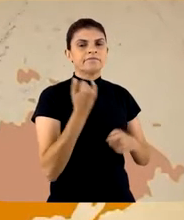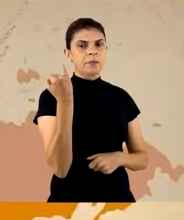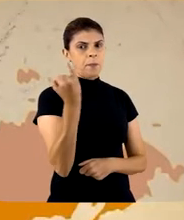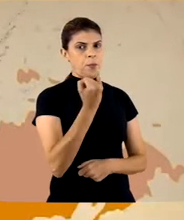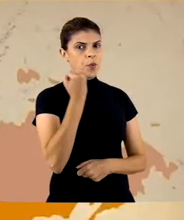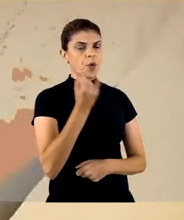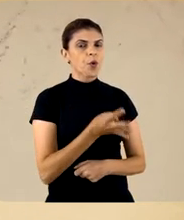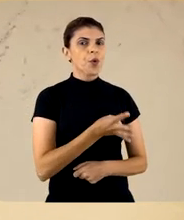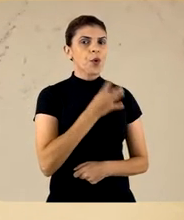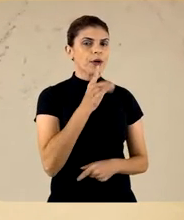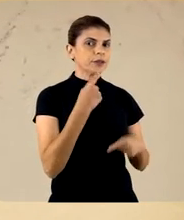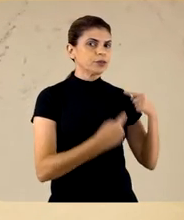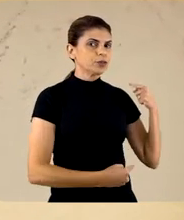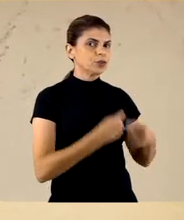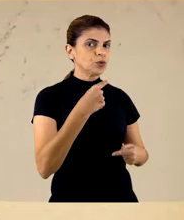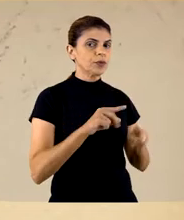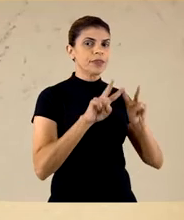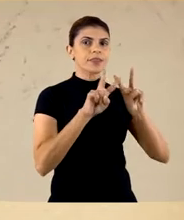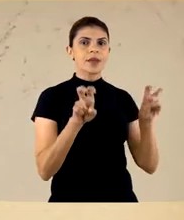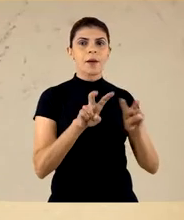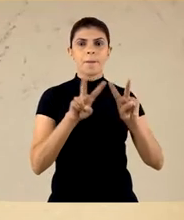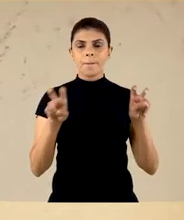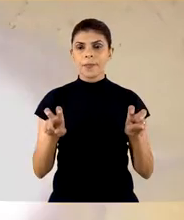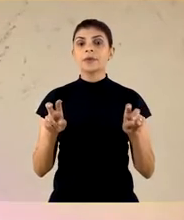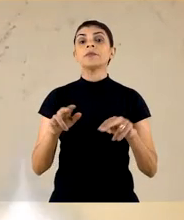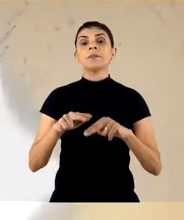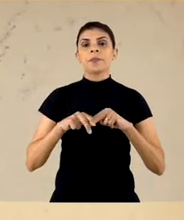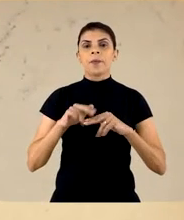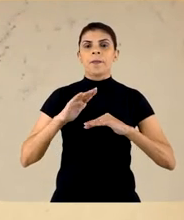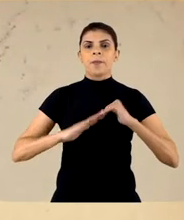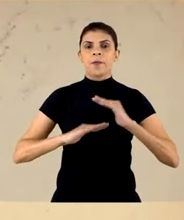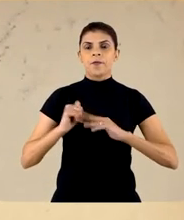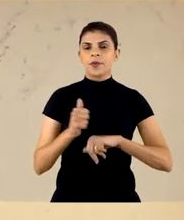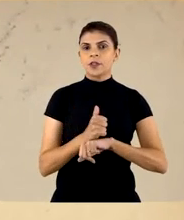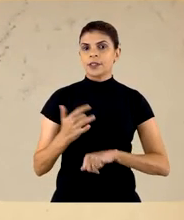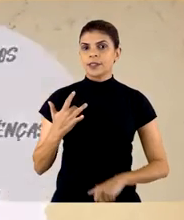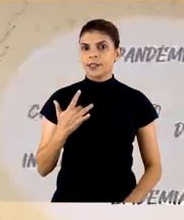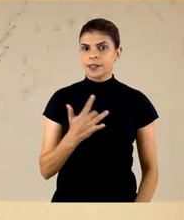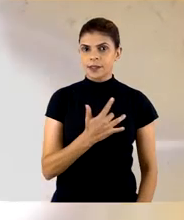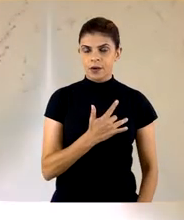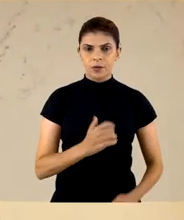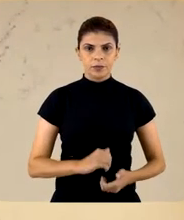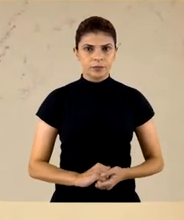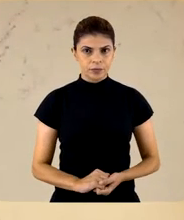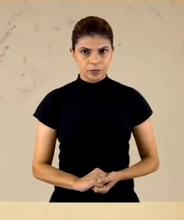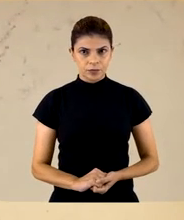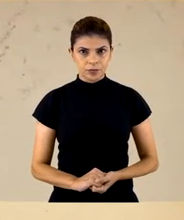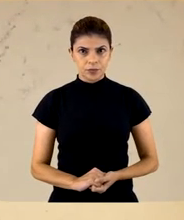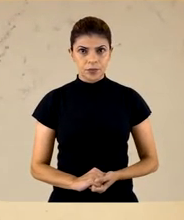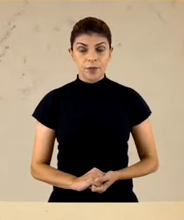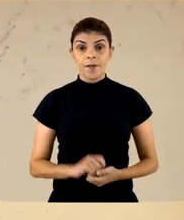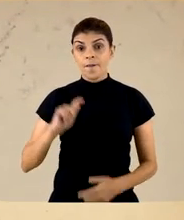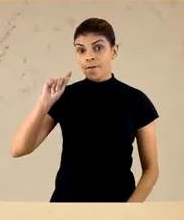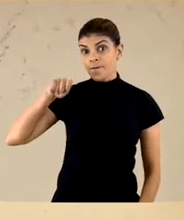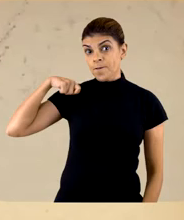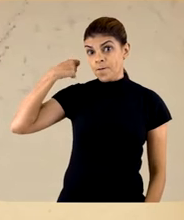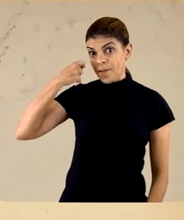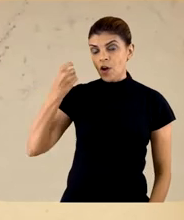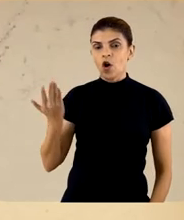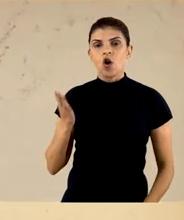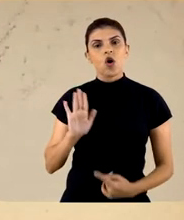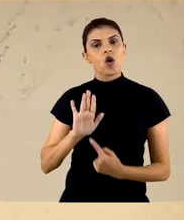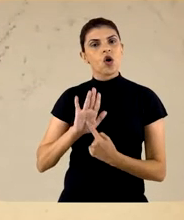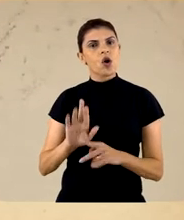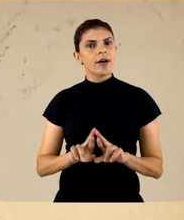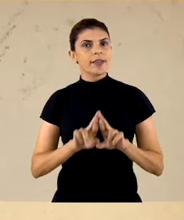o conhecimento e a discussão desses termos por parte dos profissionais da saúde. Por isso, no vídeo de hoje, falaremos